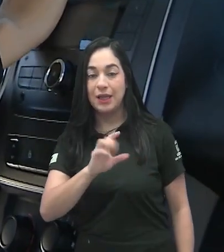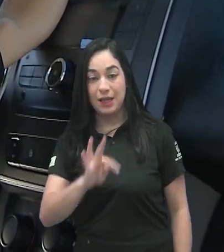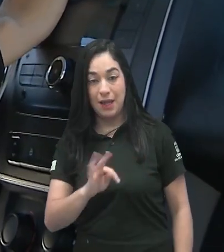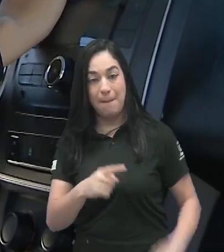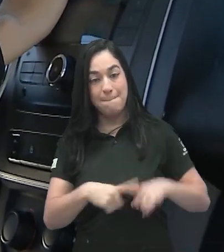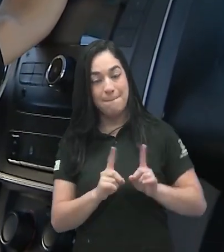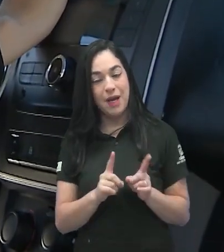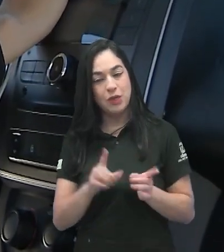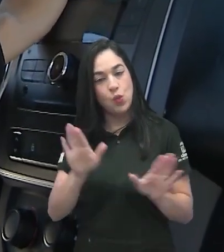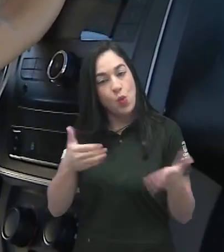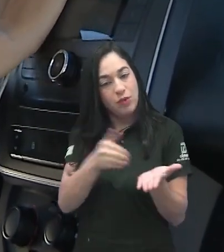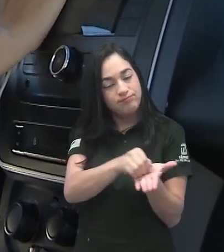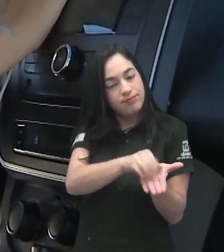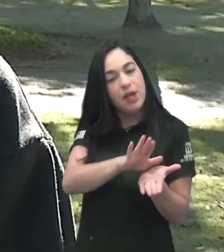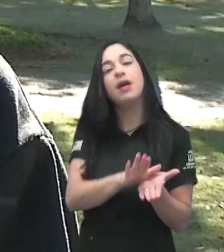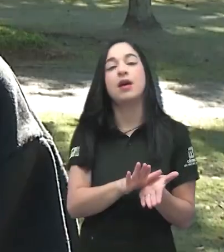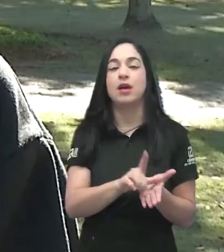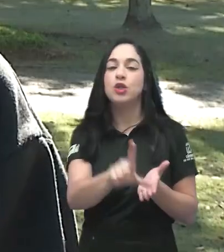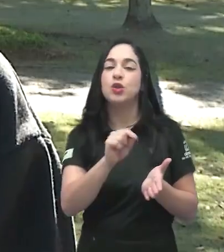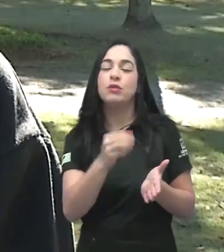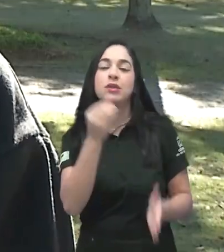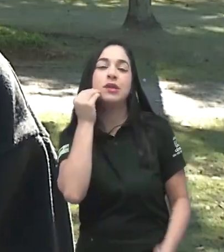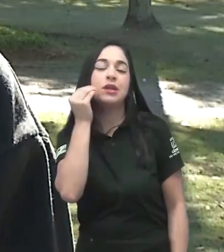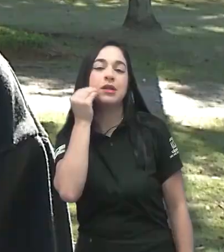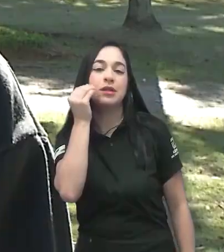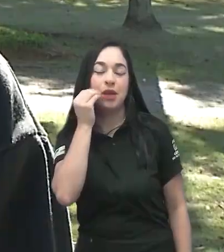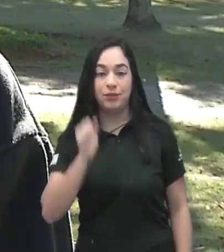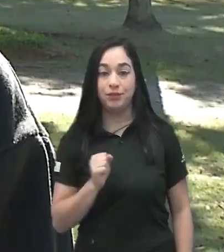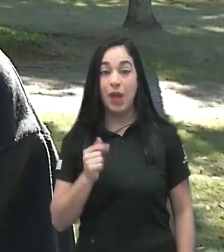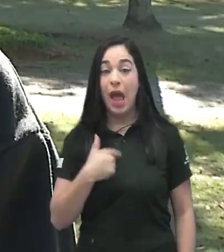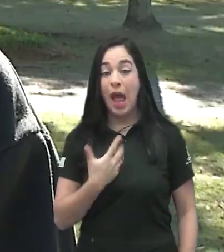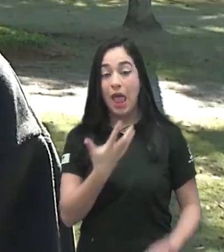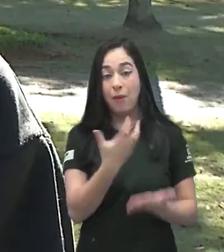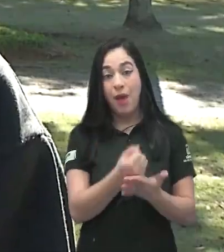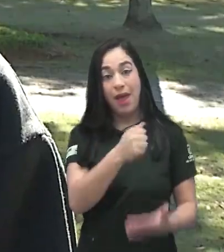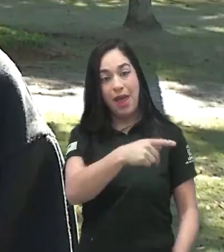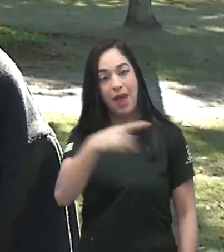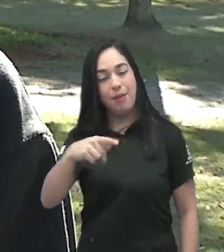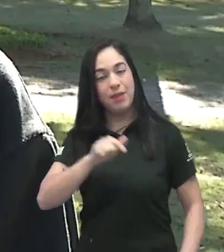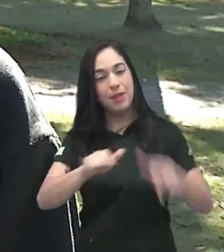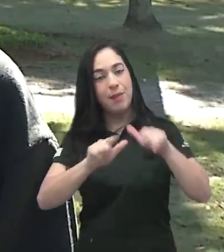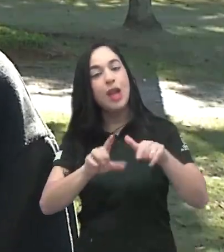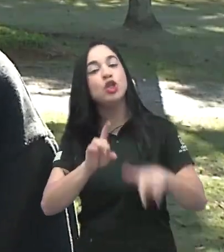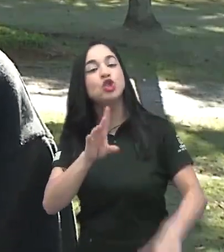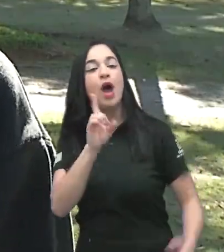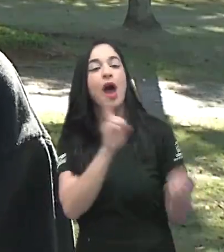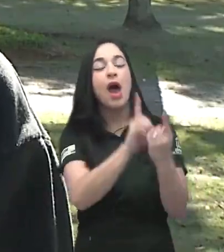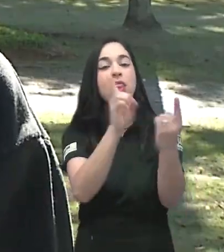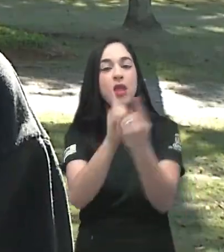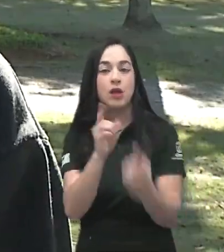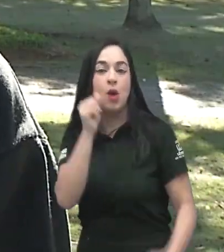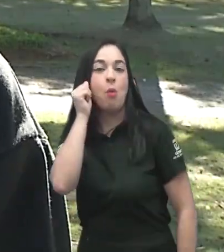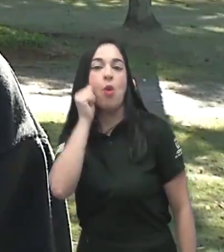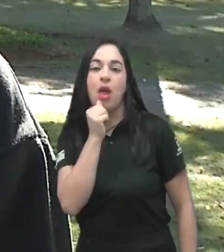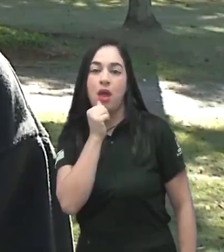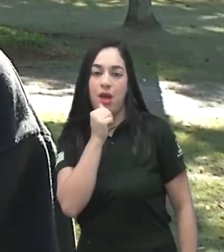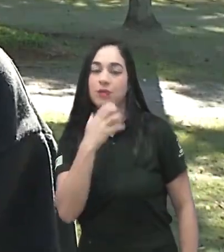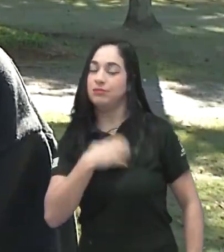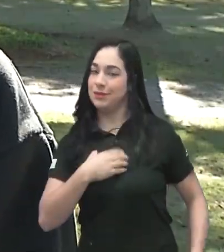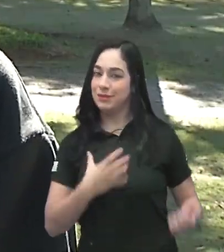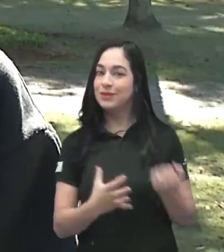emprego, decidiu tentar algo diferente. Eu entrei no aplicativo para trabalhar só com mulheres também, que é um pouquinho mais de segurança, né, pra